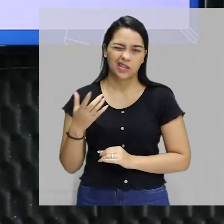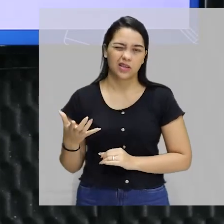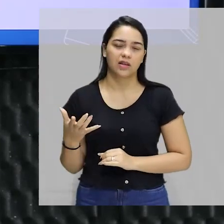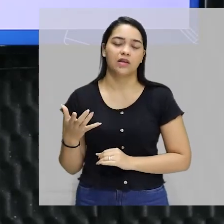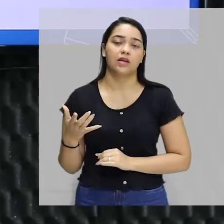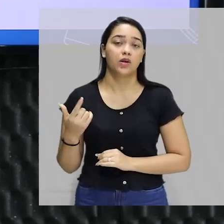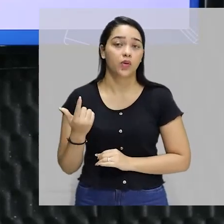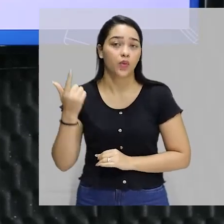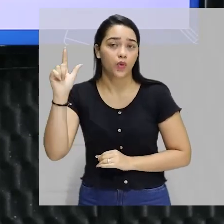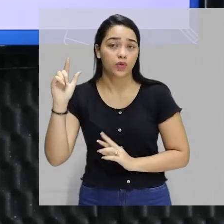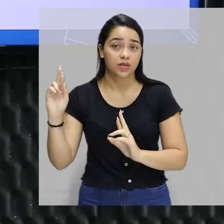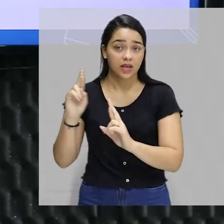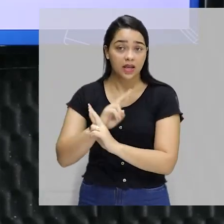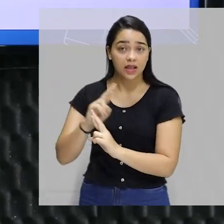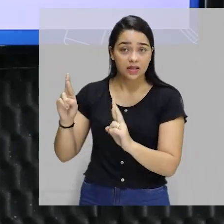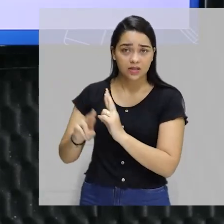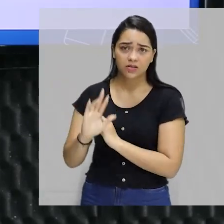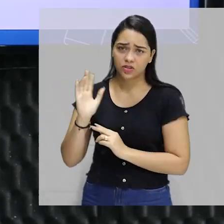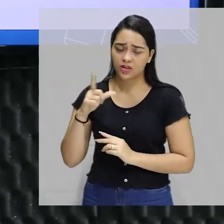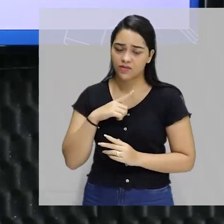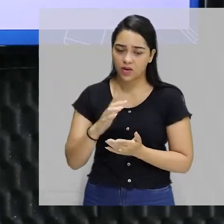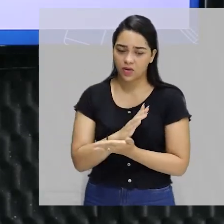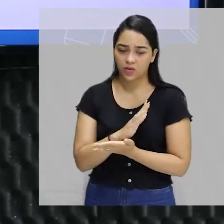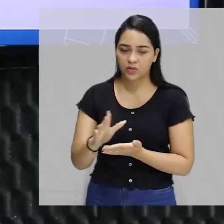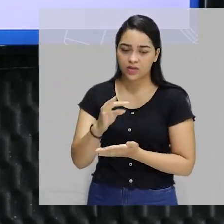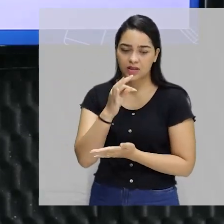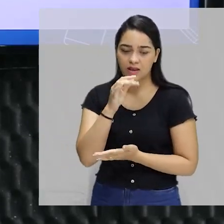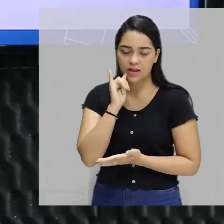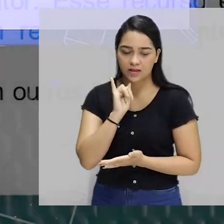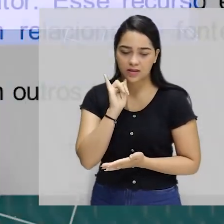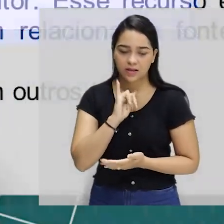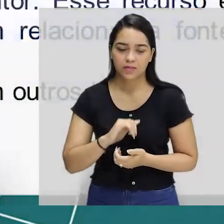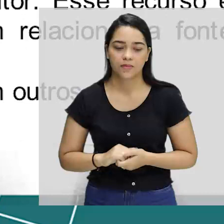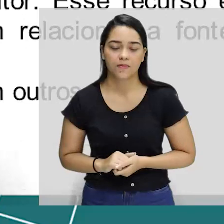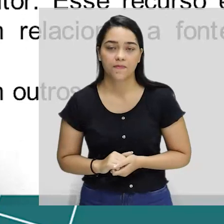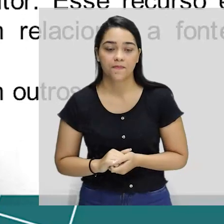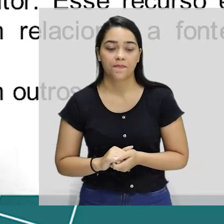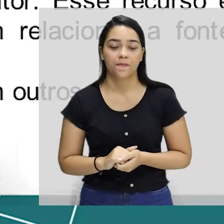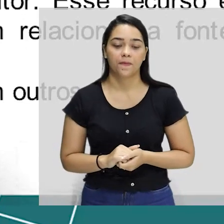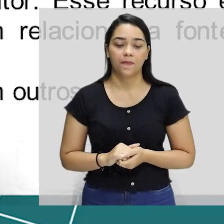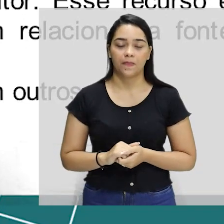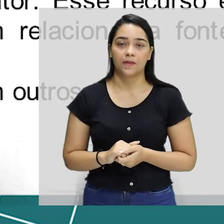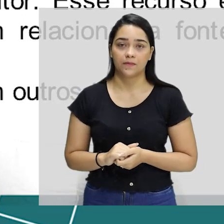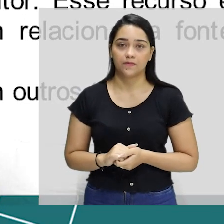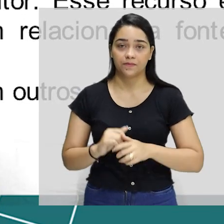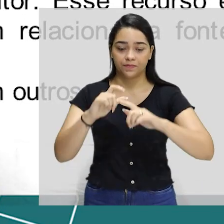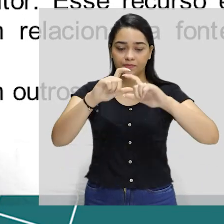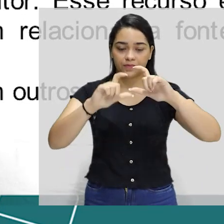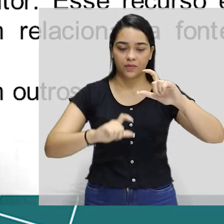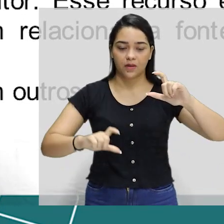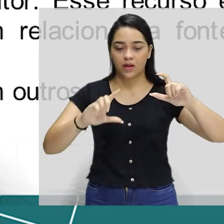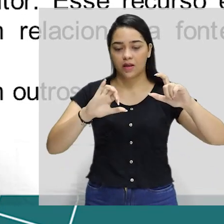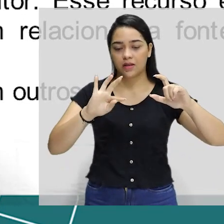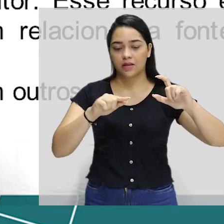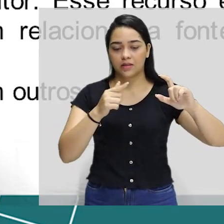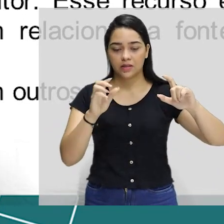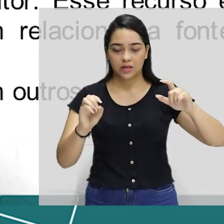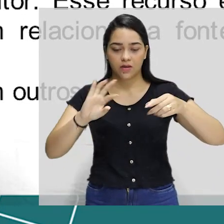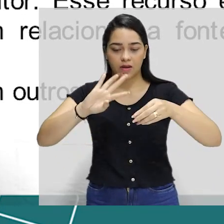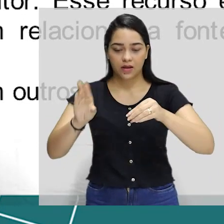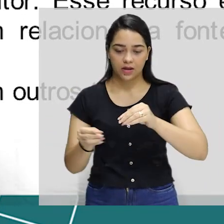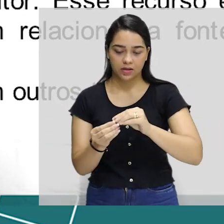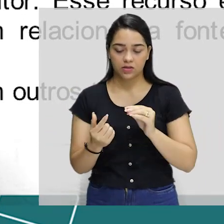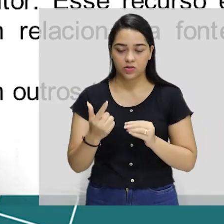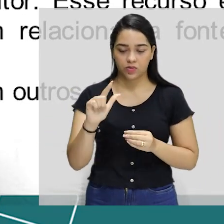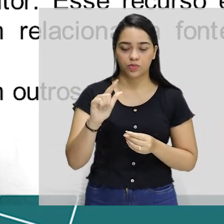citando outros em relação a ele. Nós vamos já ver alguns exemplos. A citação, o acréscimo de partes de outras